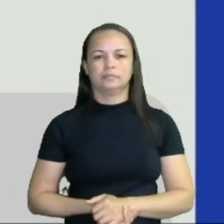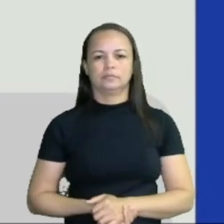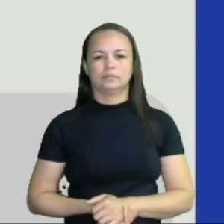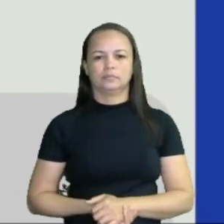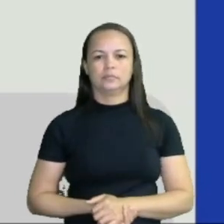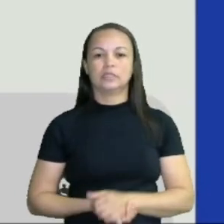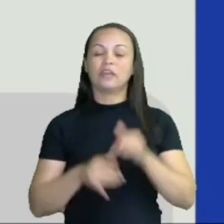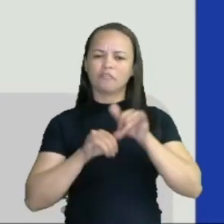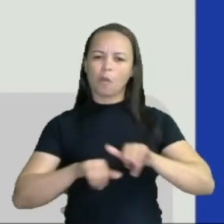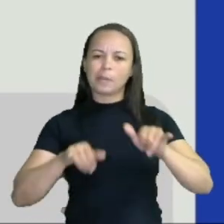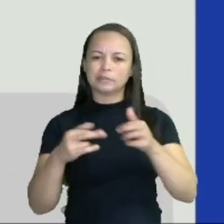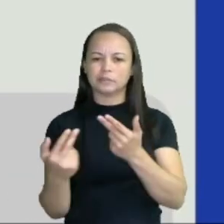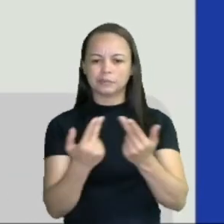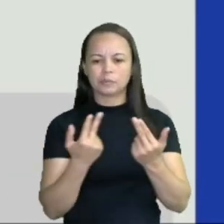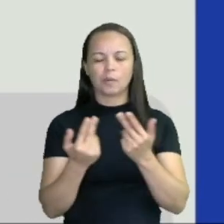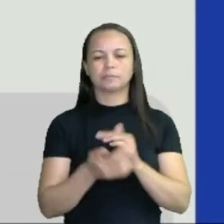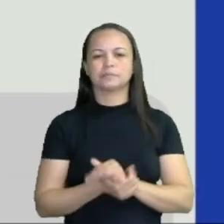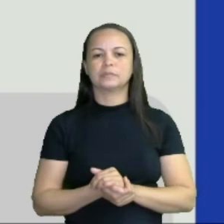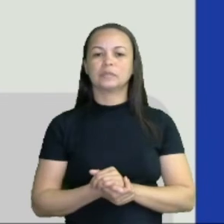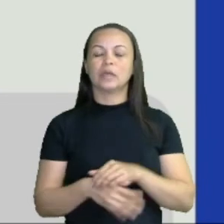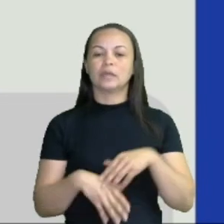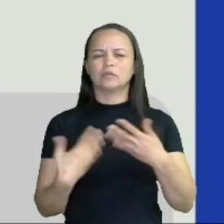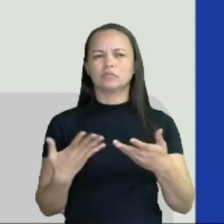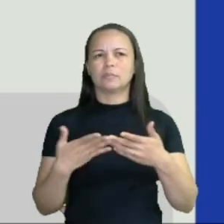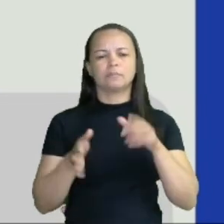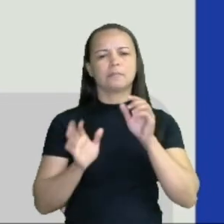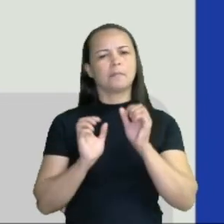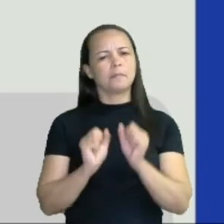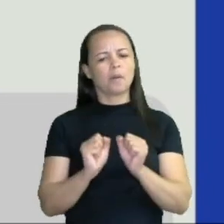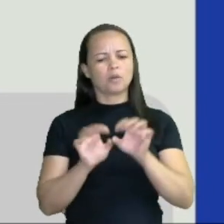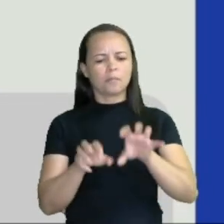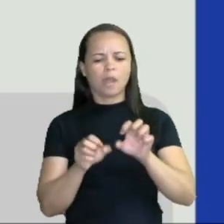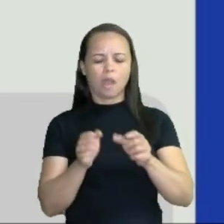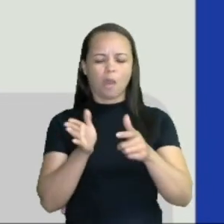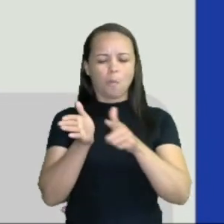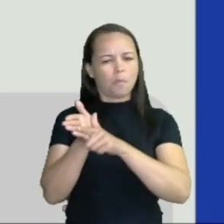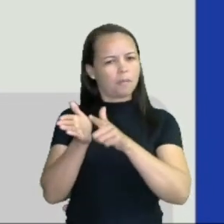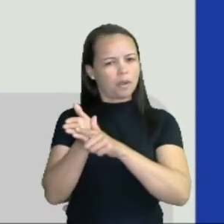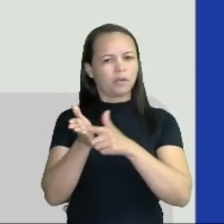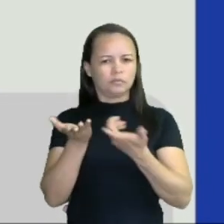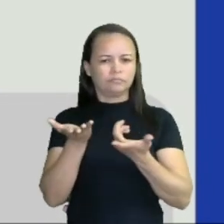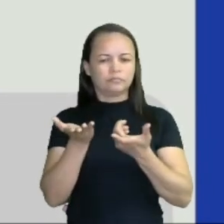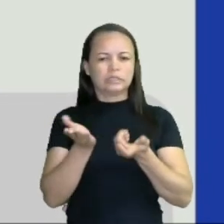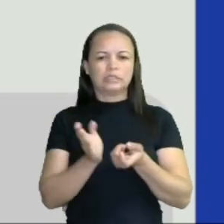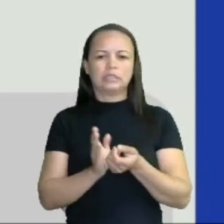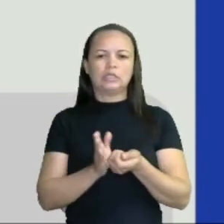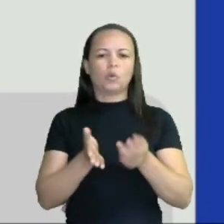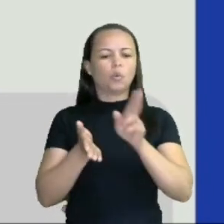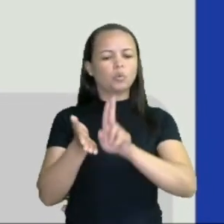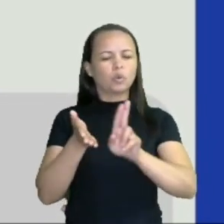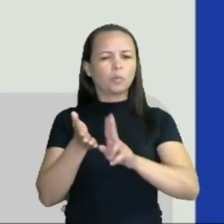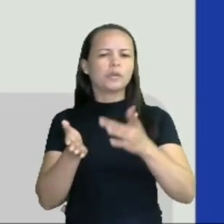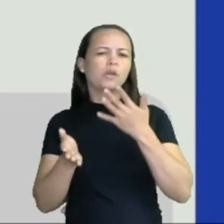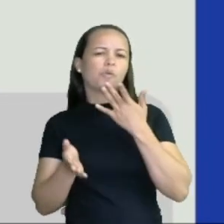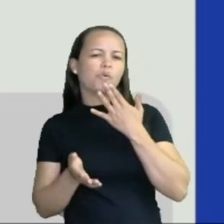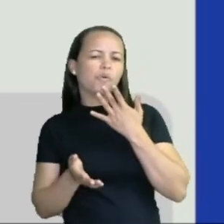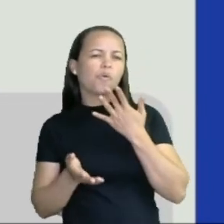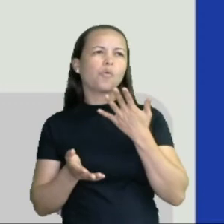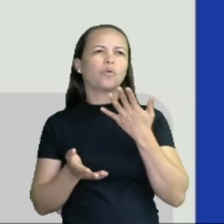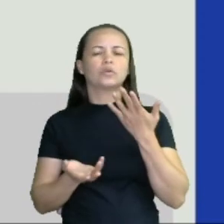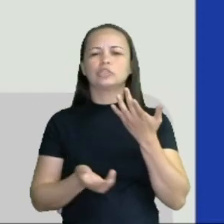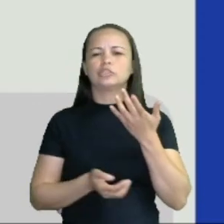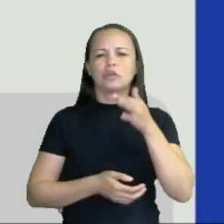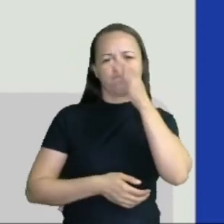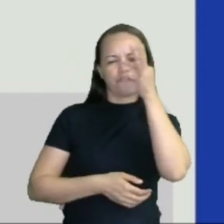A mesma informação. Então, aqui você pode pegar uma folha de caderno ou um caderno e colocar nome de cores, nome